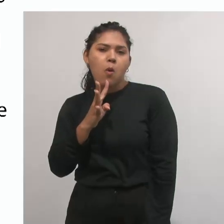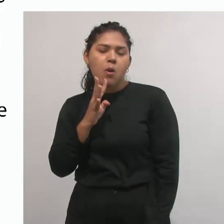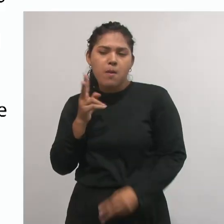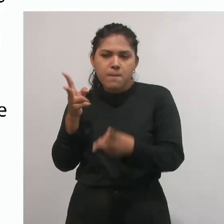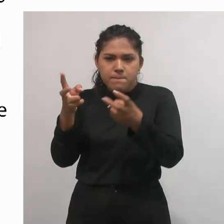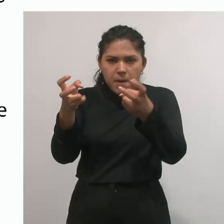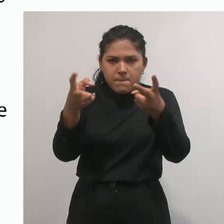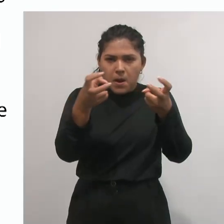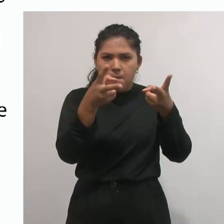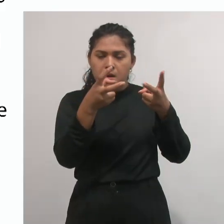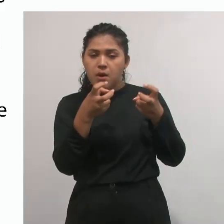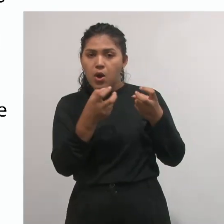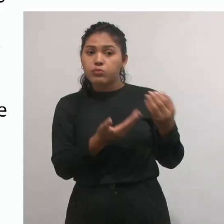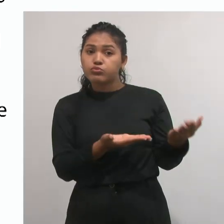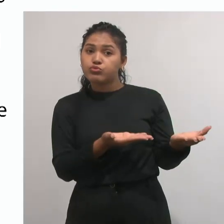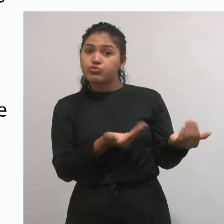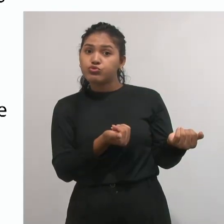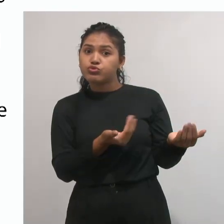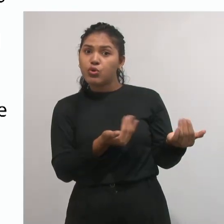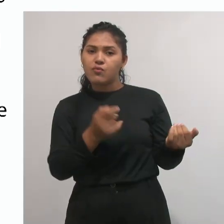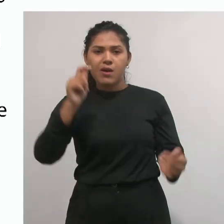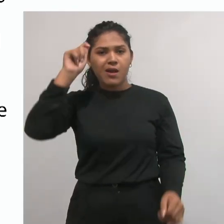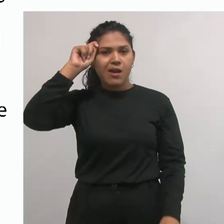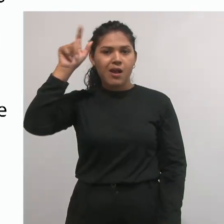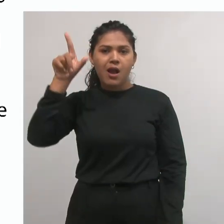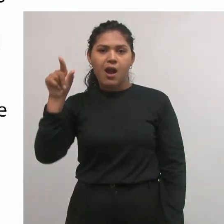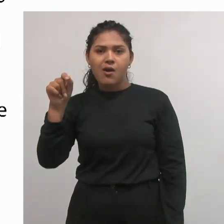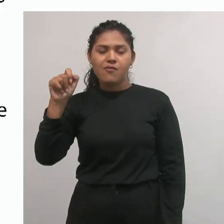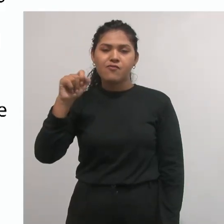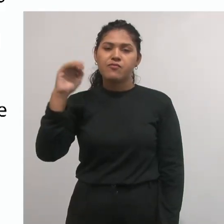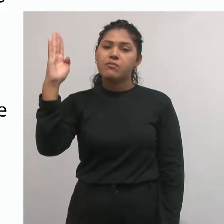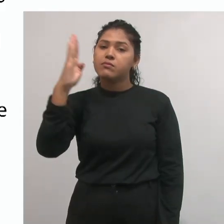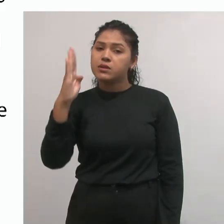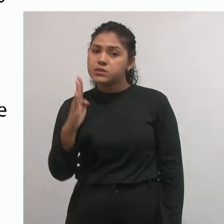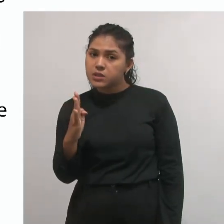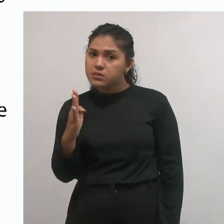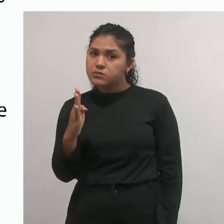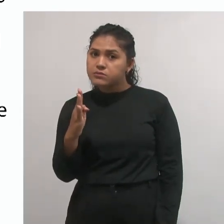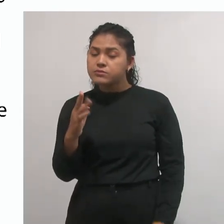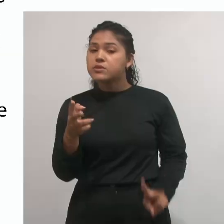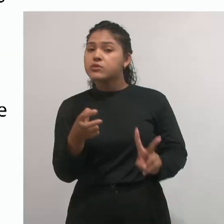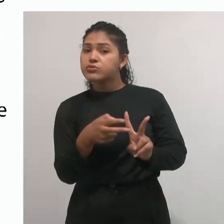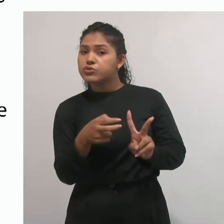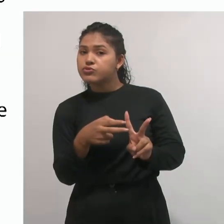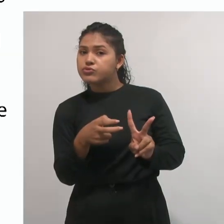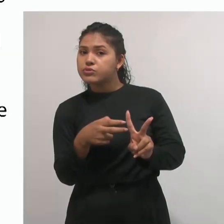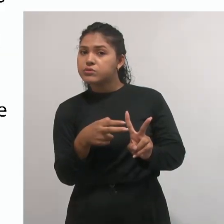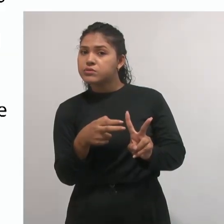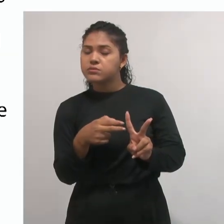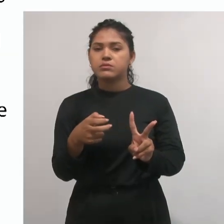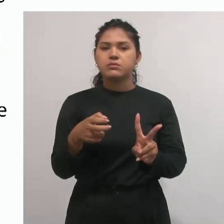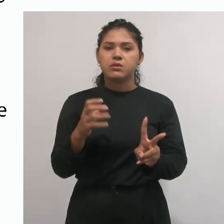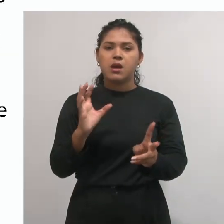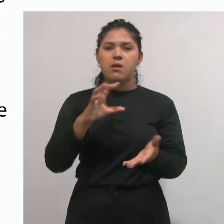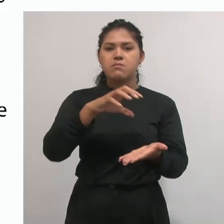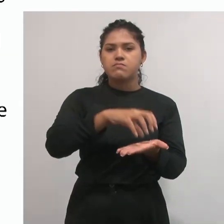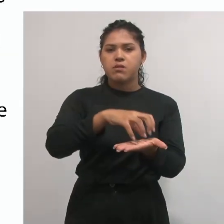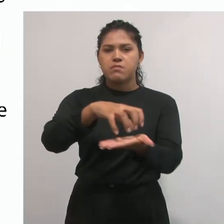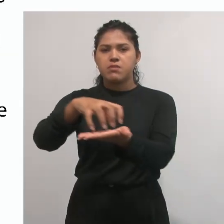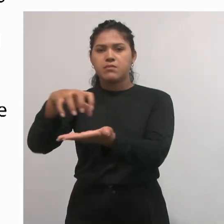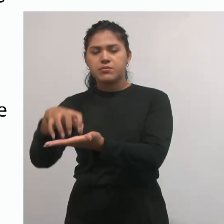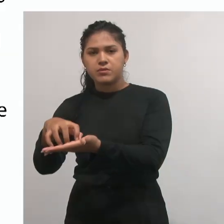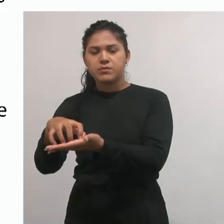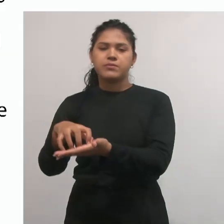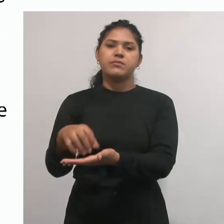se reconhecem os jovens afro-brasileiros, indígenas, ribeirinhos,